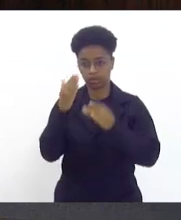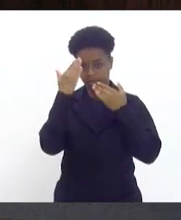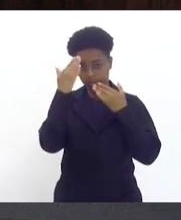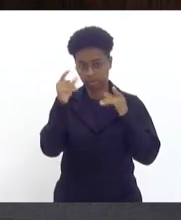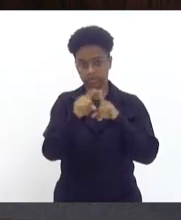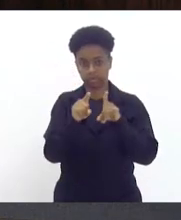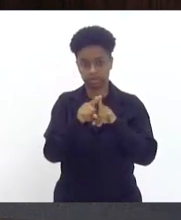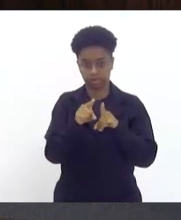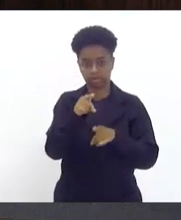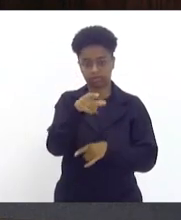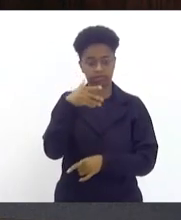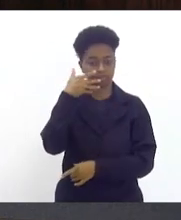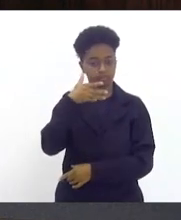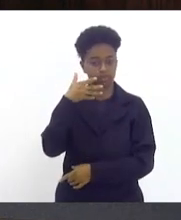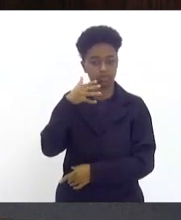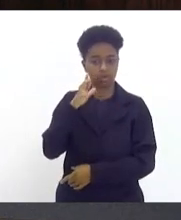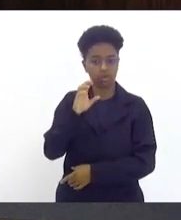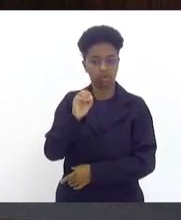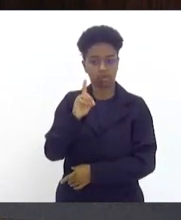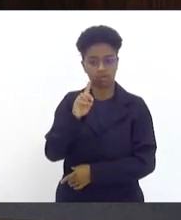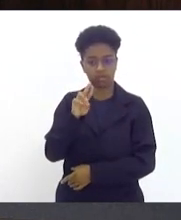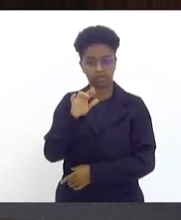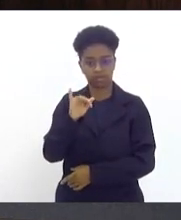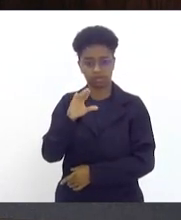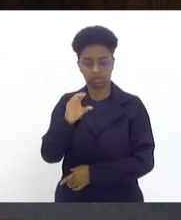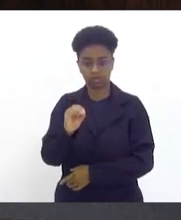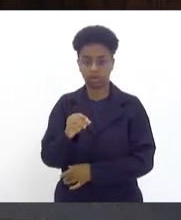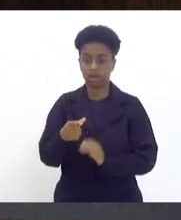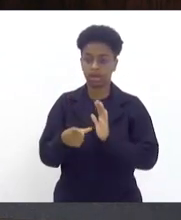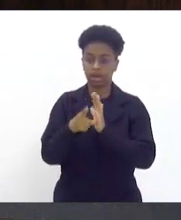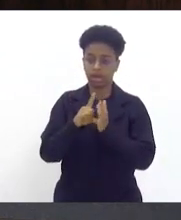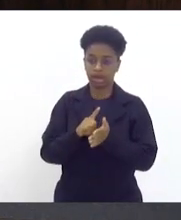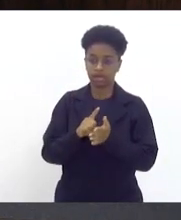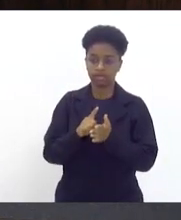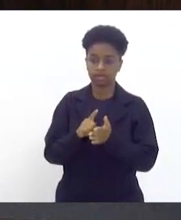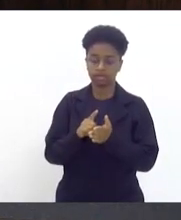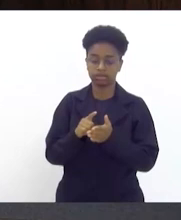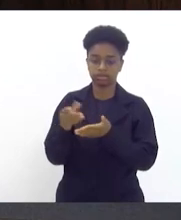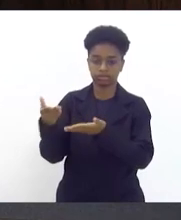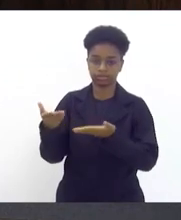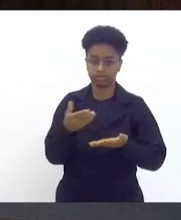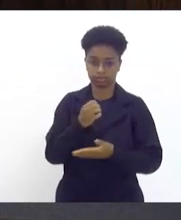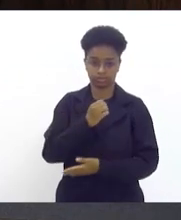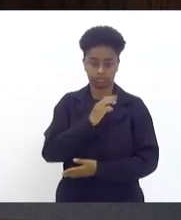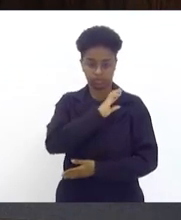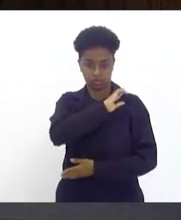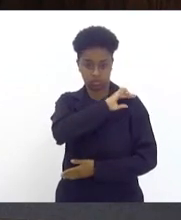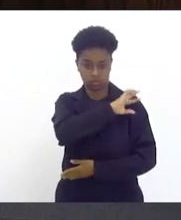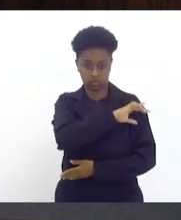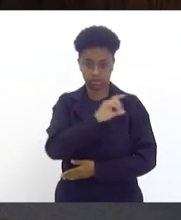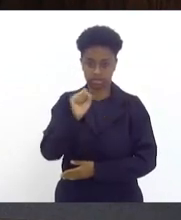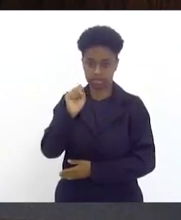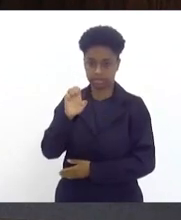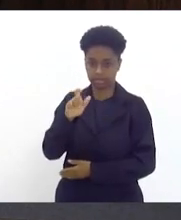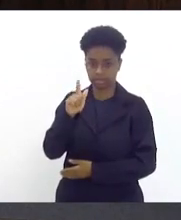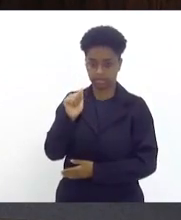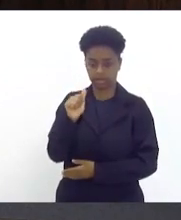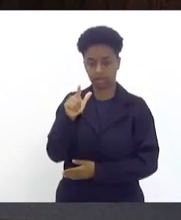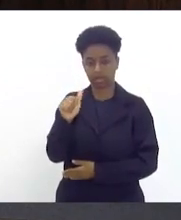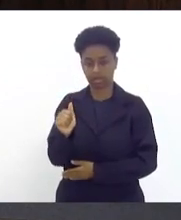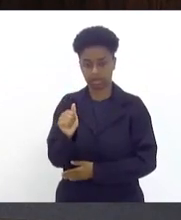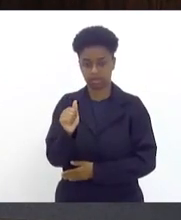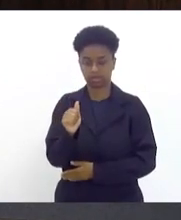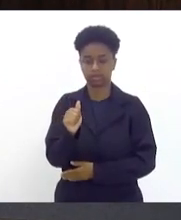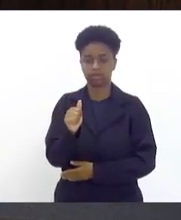pela intervenção Deputado Rodrigo Amorim antes de passar para o Coronel se gala comandante do primeiro CPA